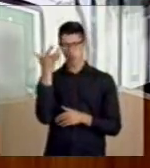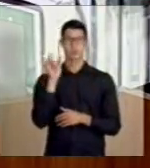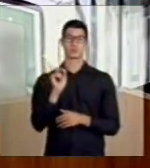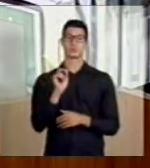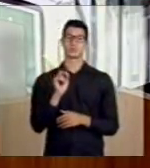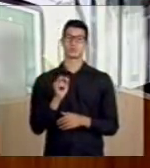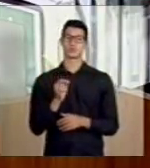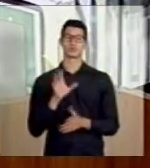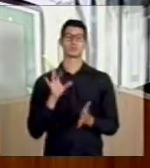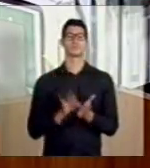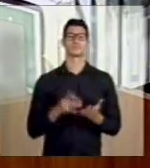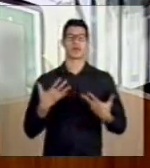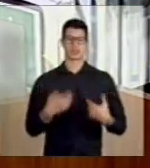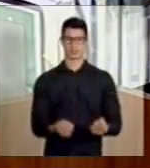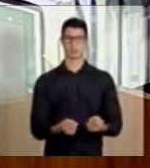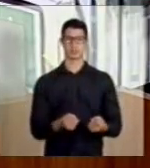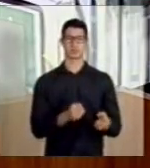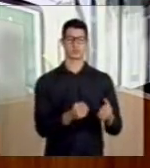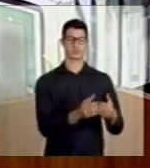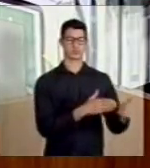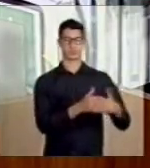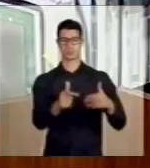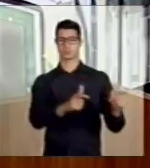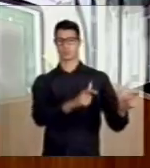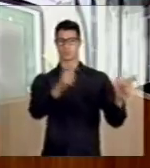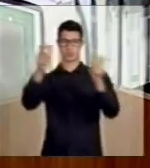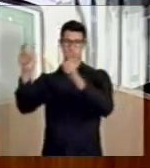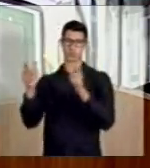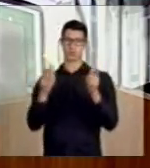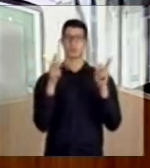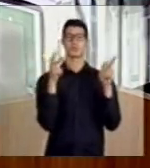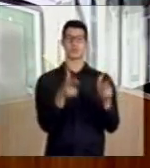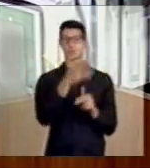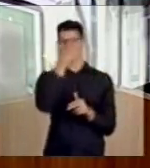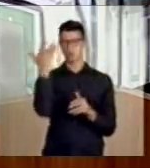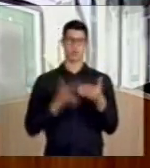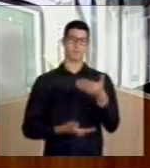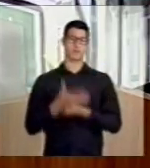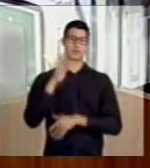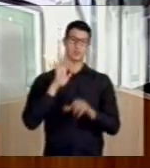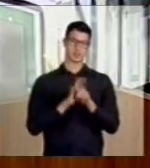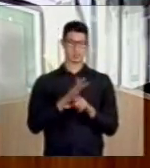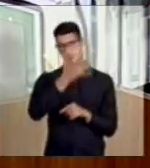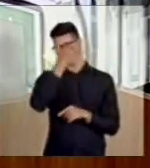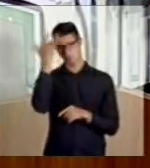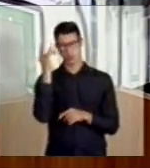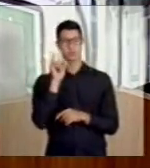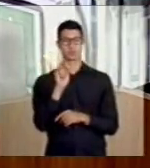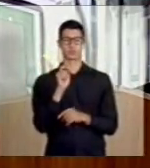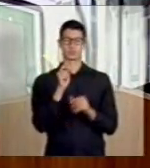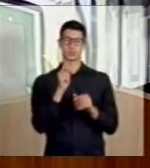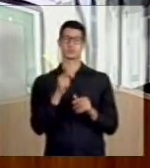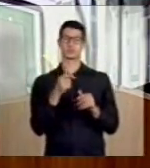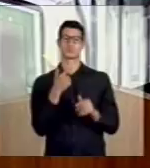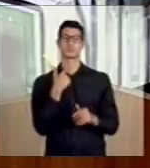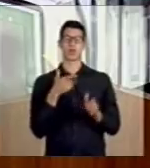de ser reconhecida em qualquer lugar como pessoa perante a lei. As pessoas de